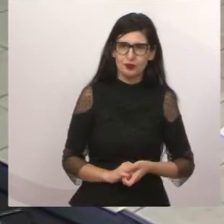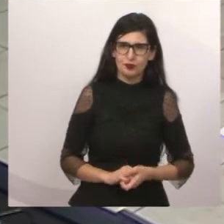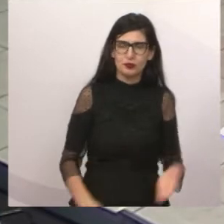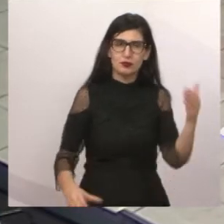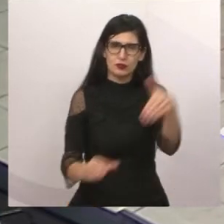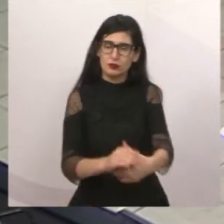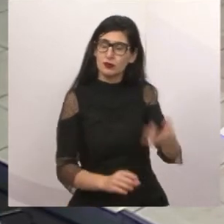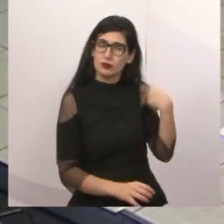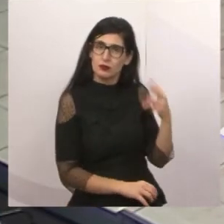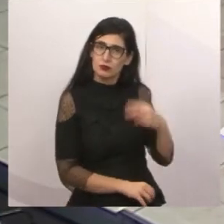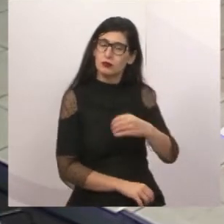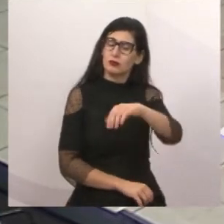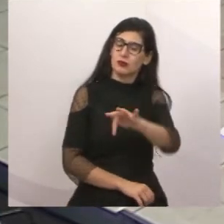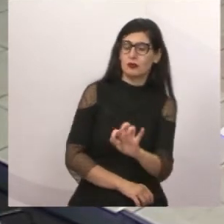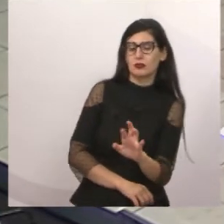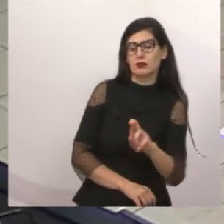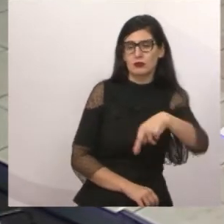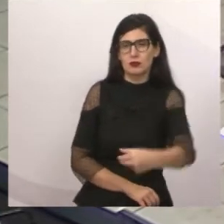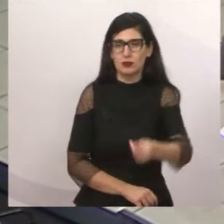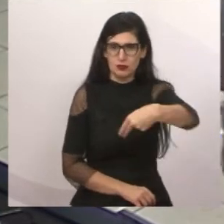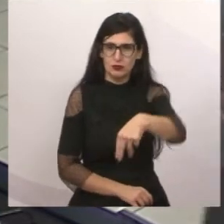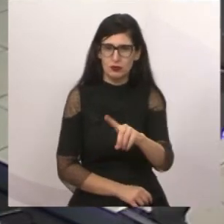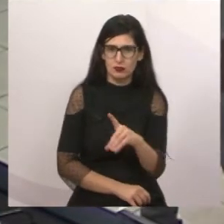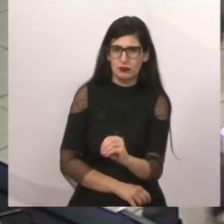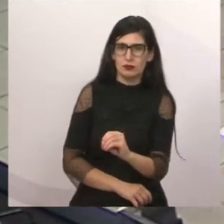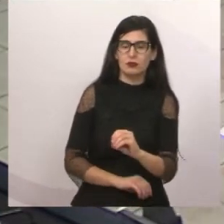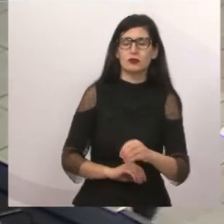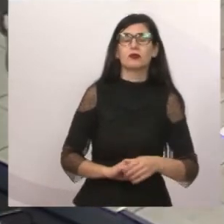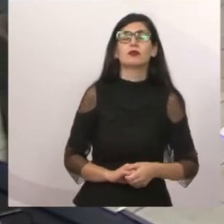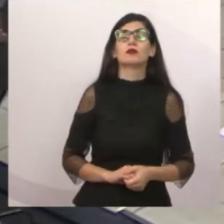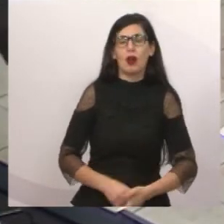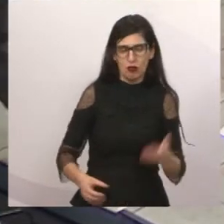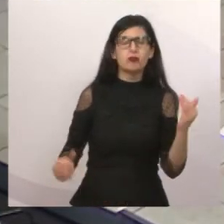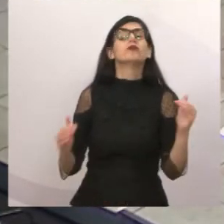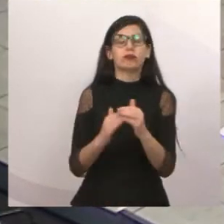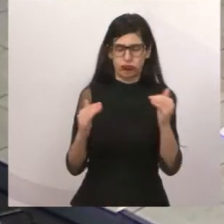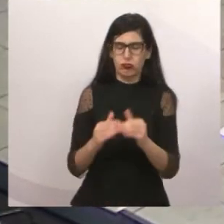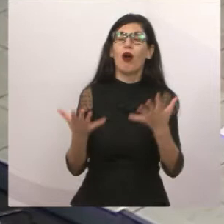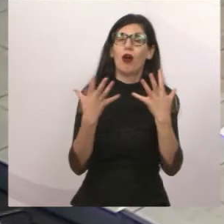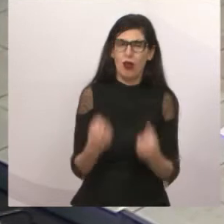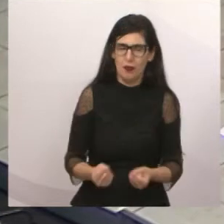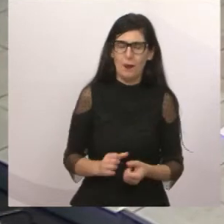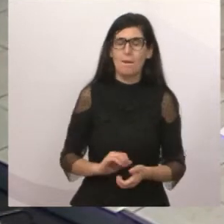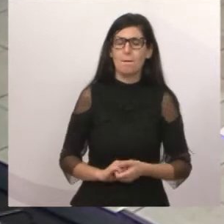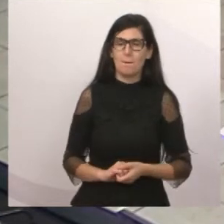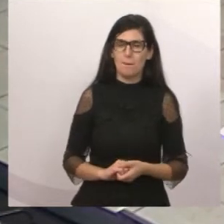Como vota o vereador Fernando da Ótica Original? Favorável.